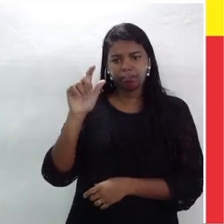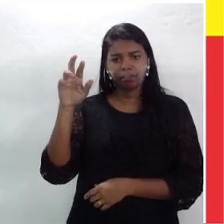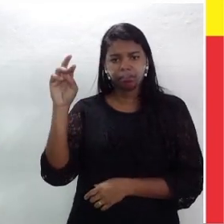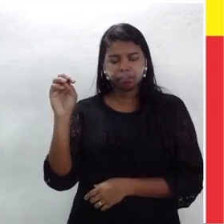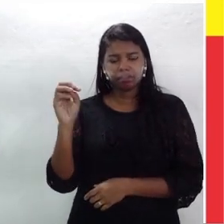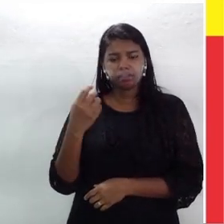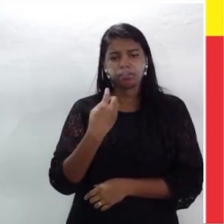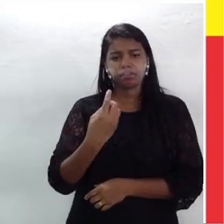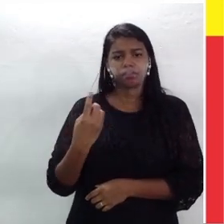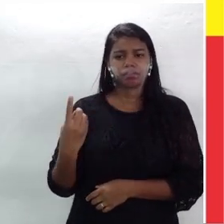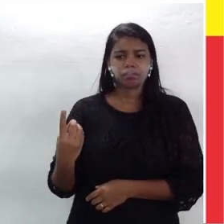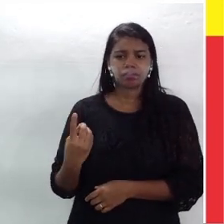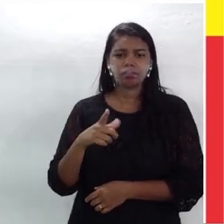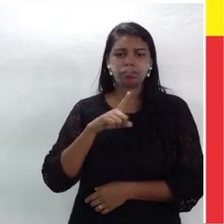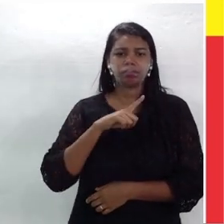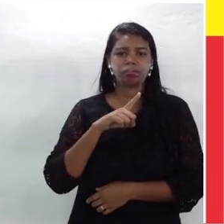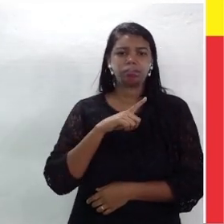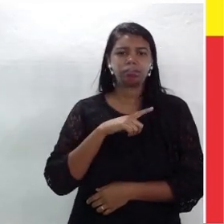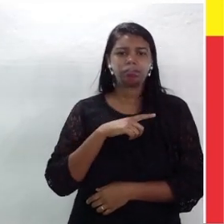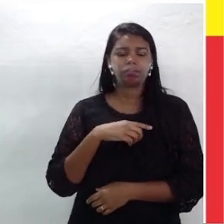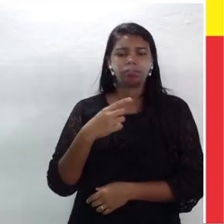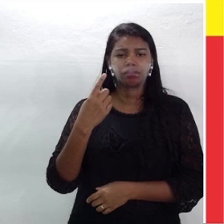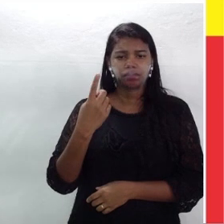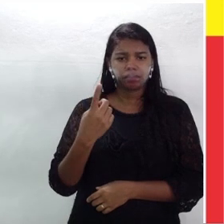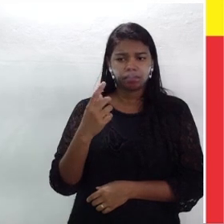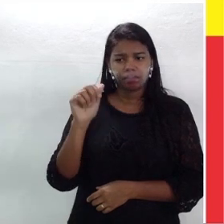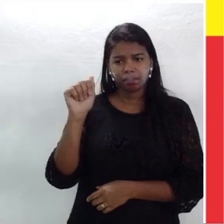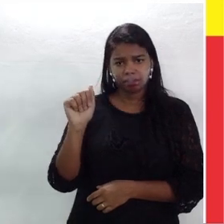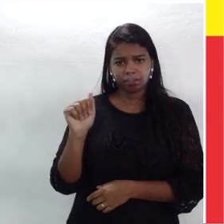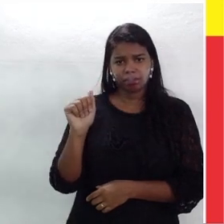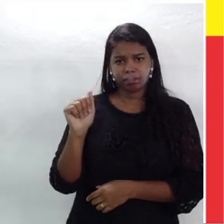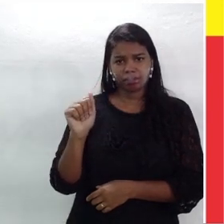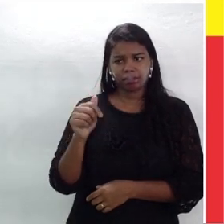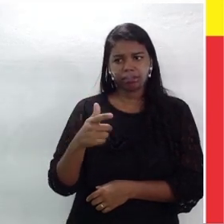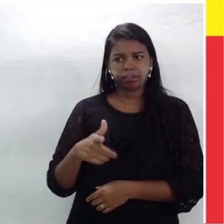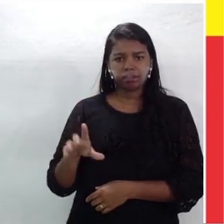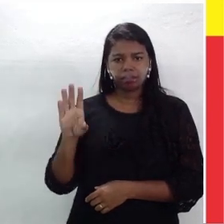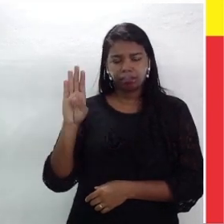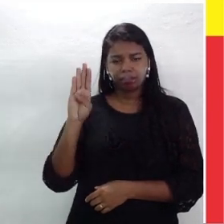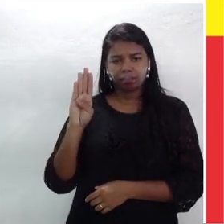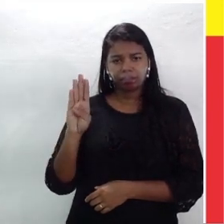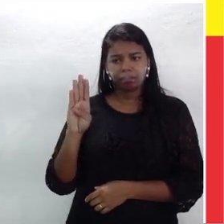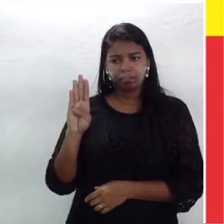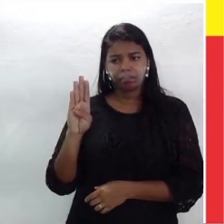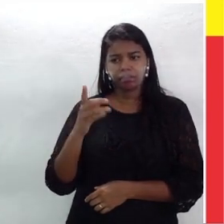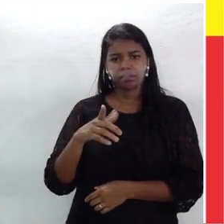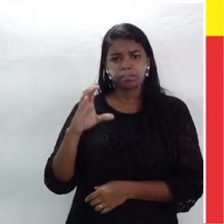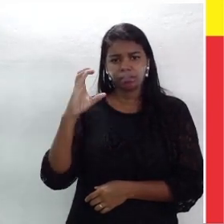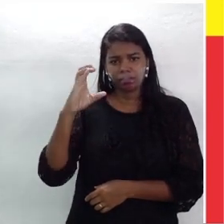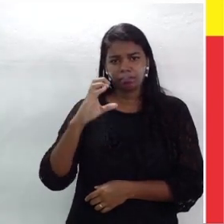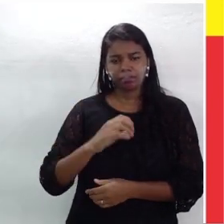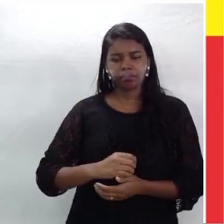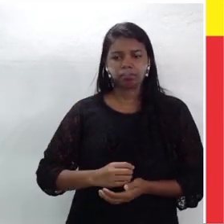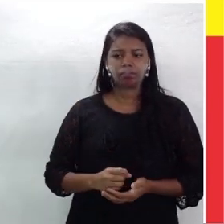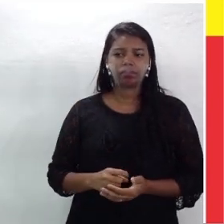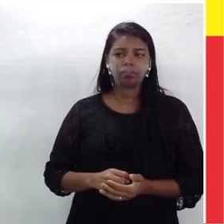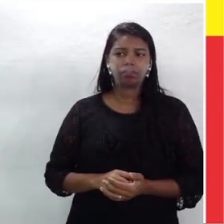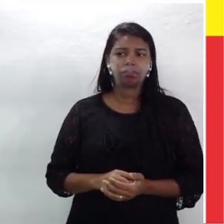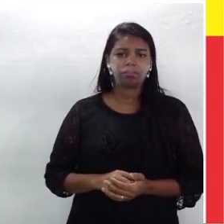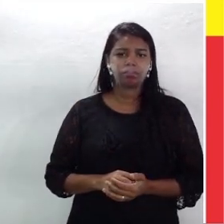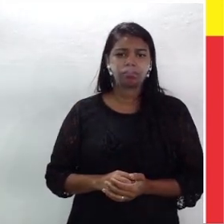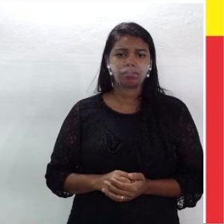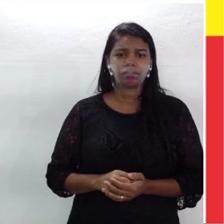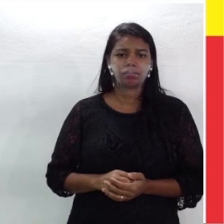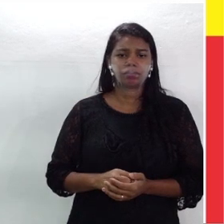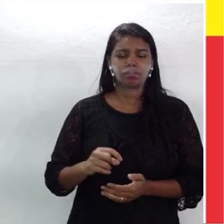aresta. Então, aqui temos uma aresta que o valor é A, uma outra que é B e outra que é C. Então, o volume